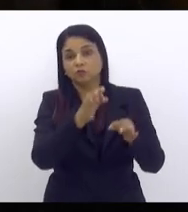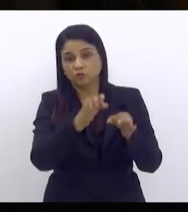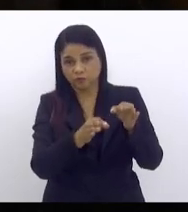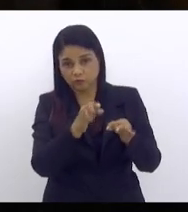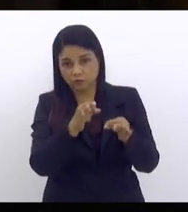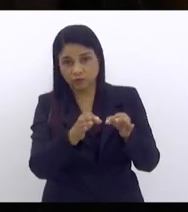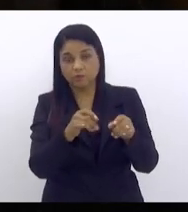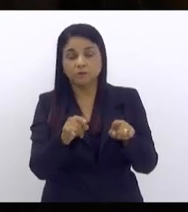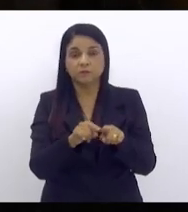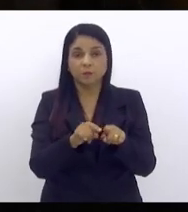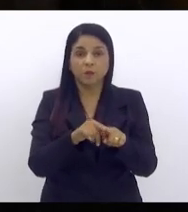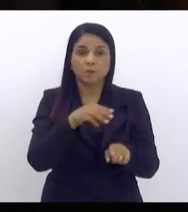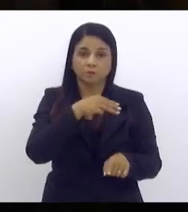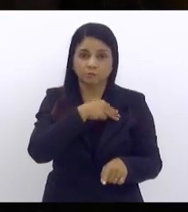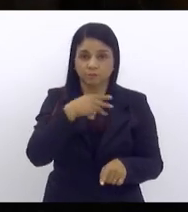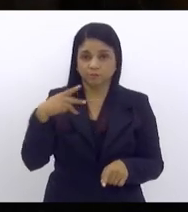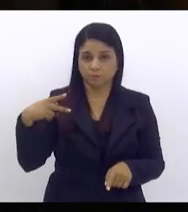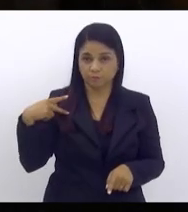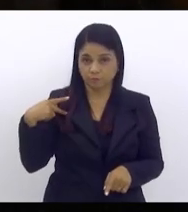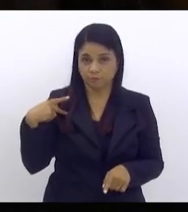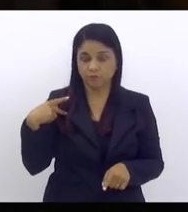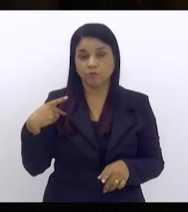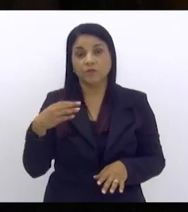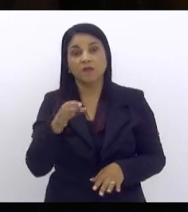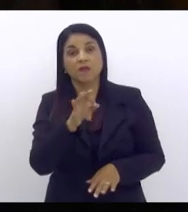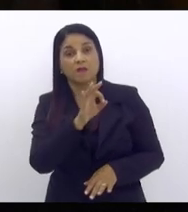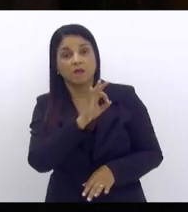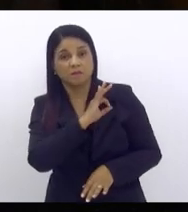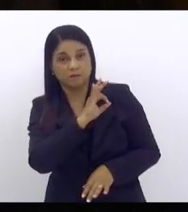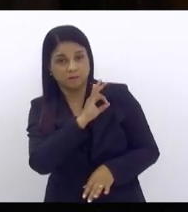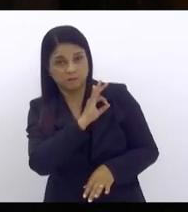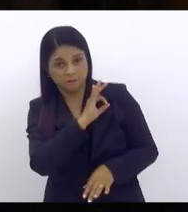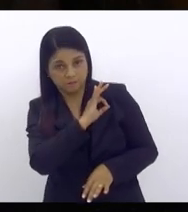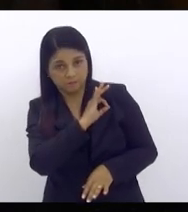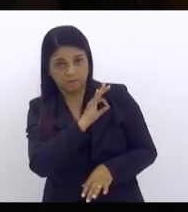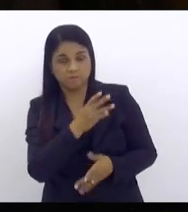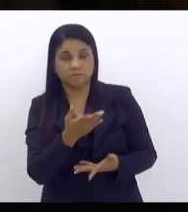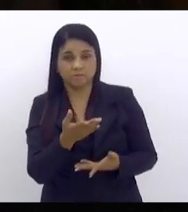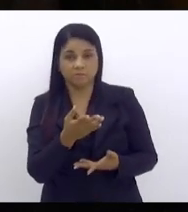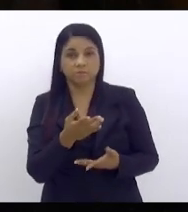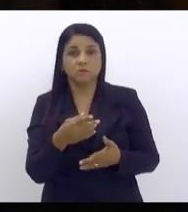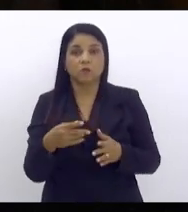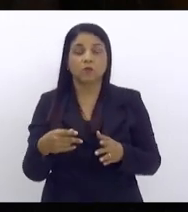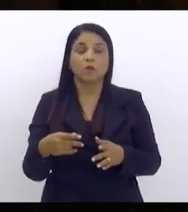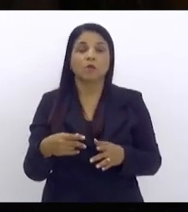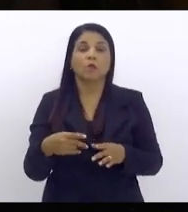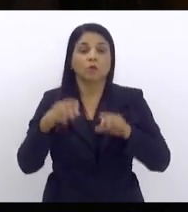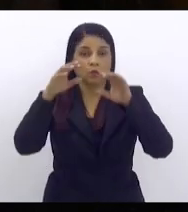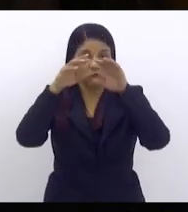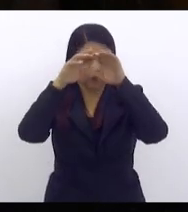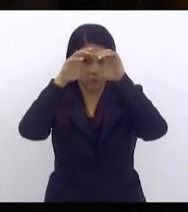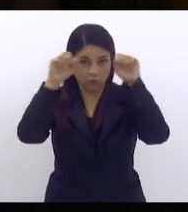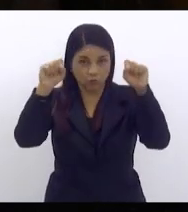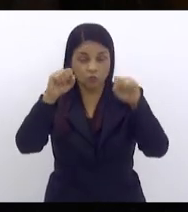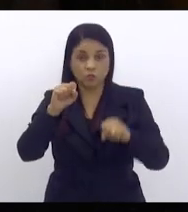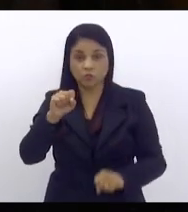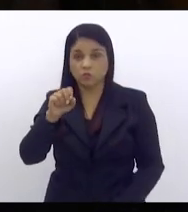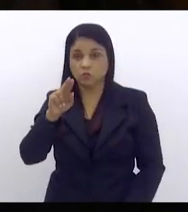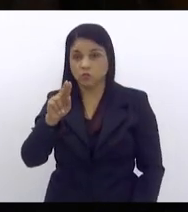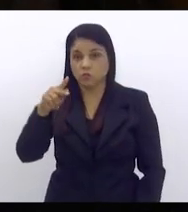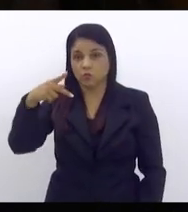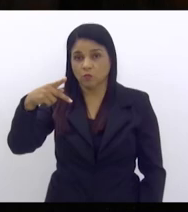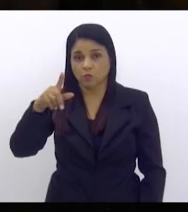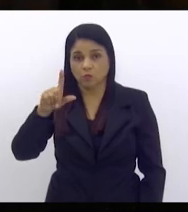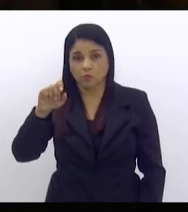cá entre nós, às delegacias. Tanto é que o próprio Supremo já